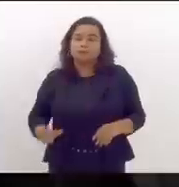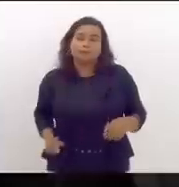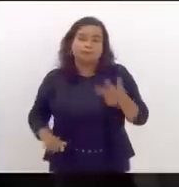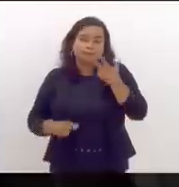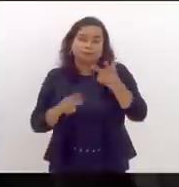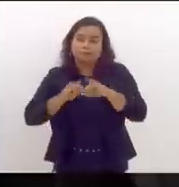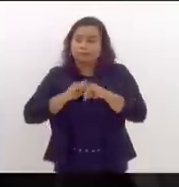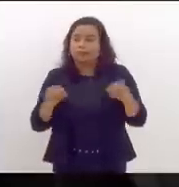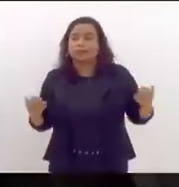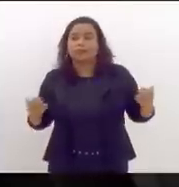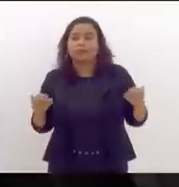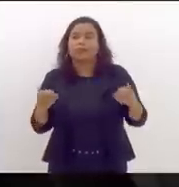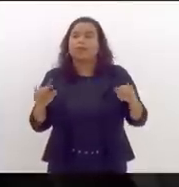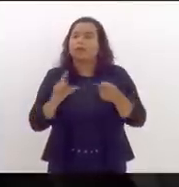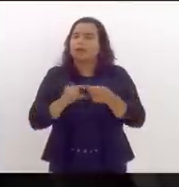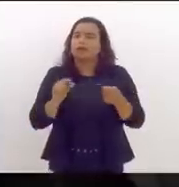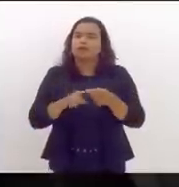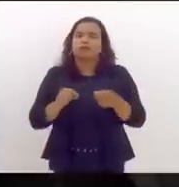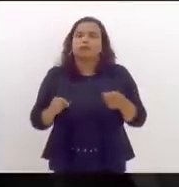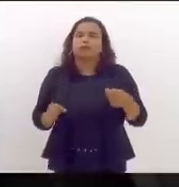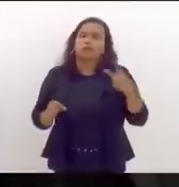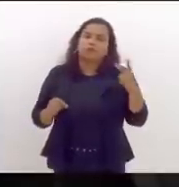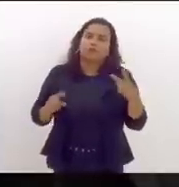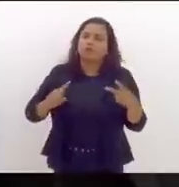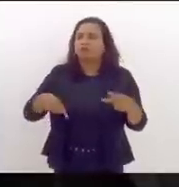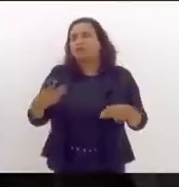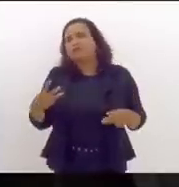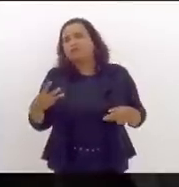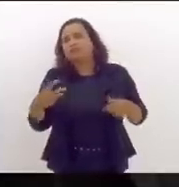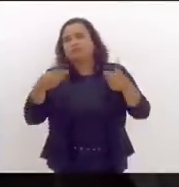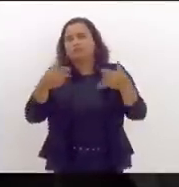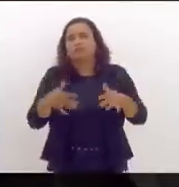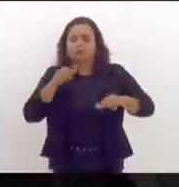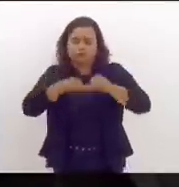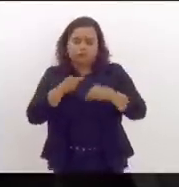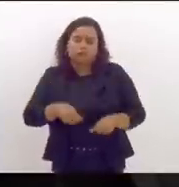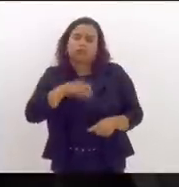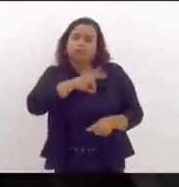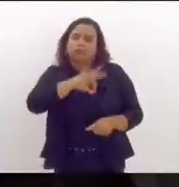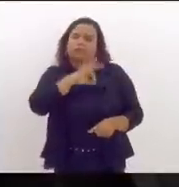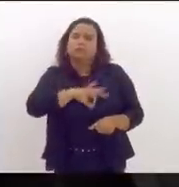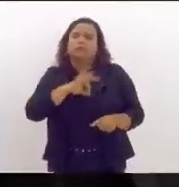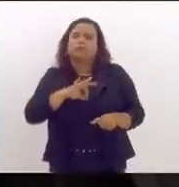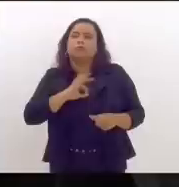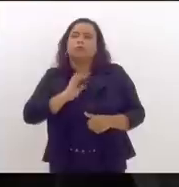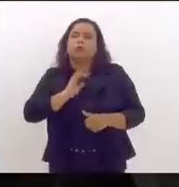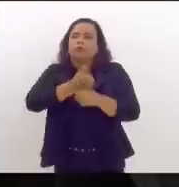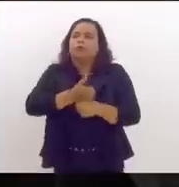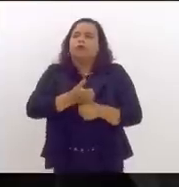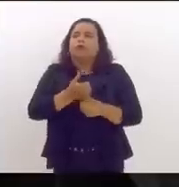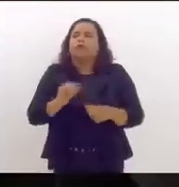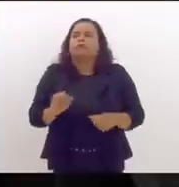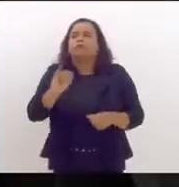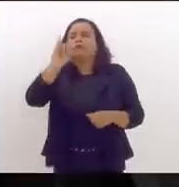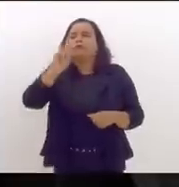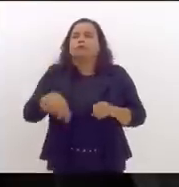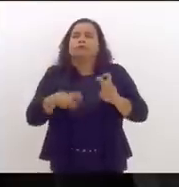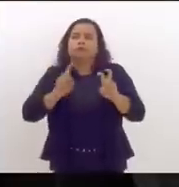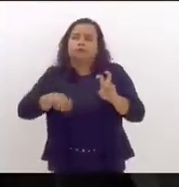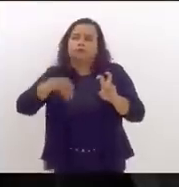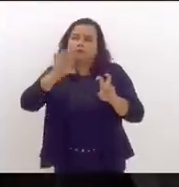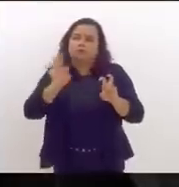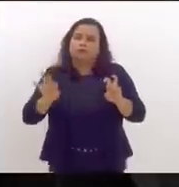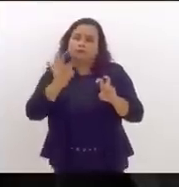simples dois três artigos dizendo que a reposição salarial para cobrir a inflação de 22 será de